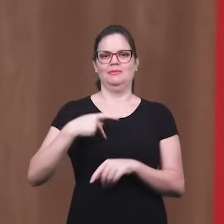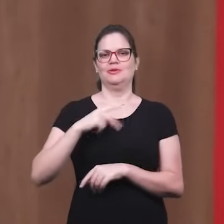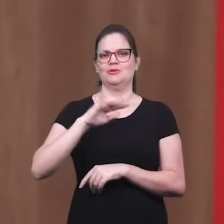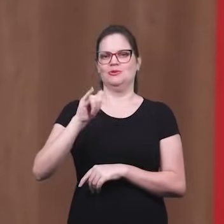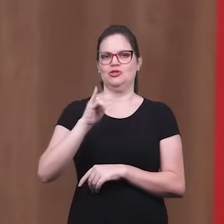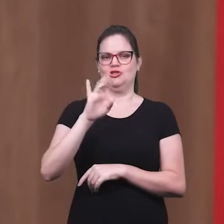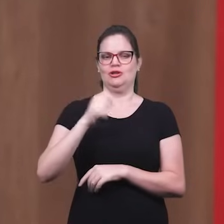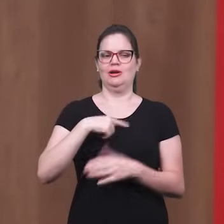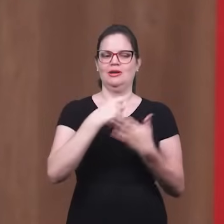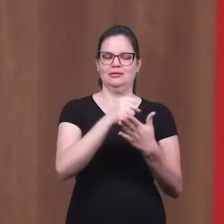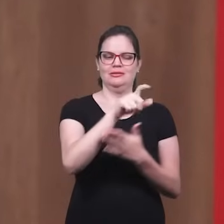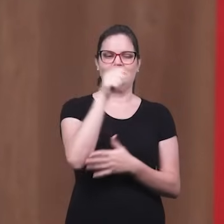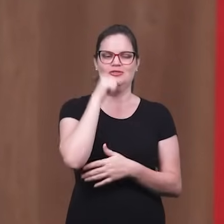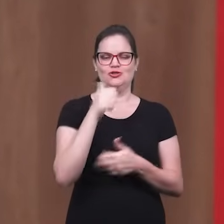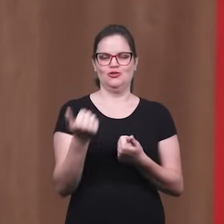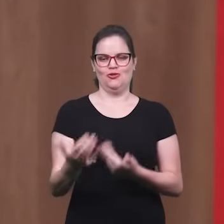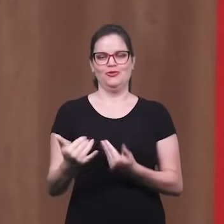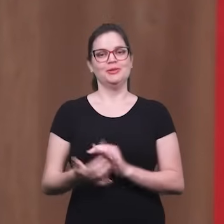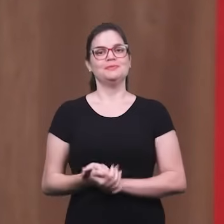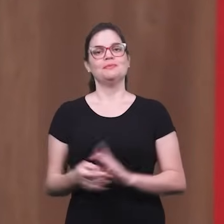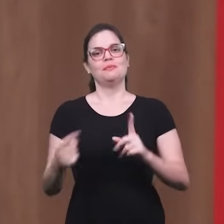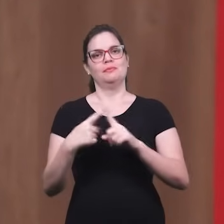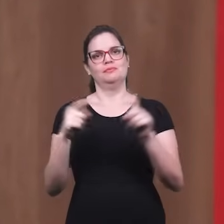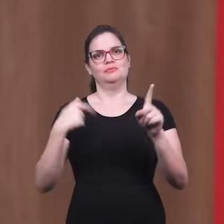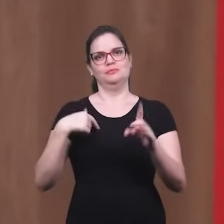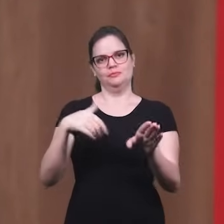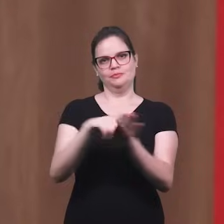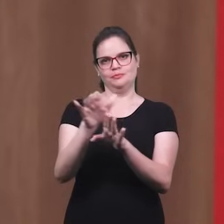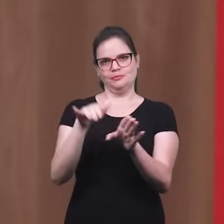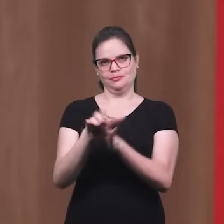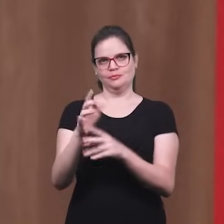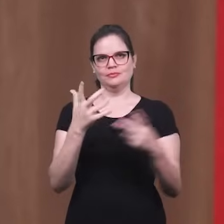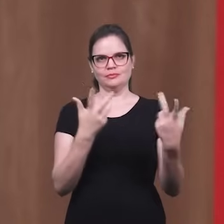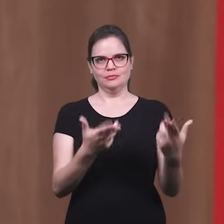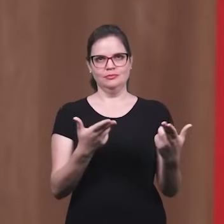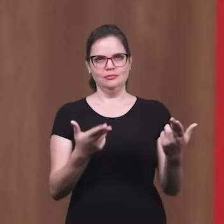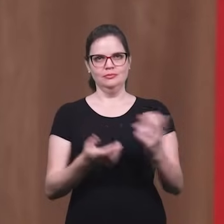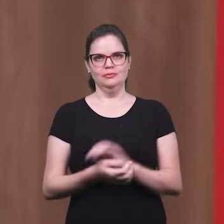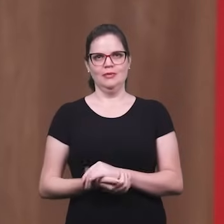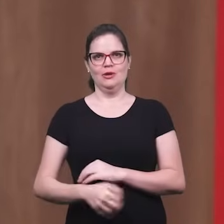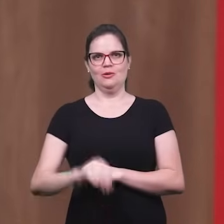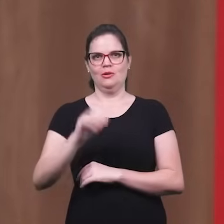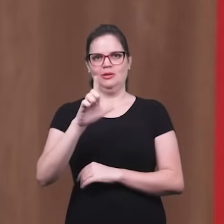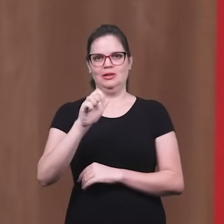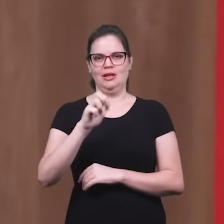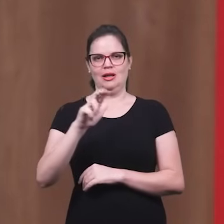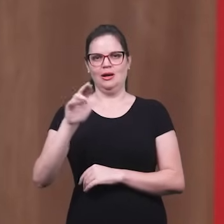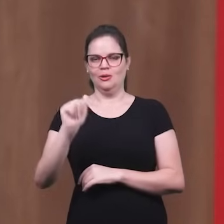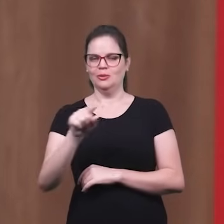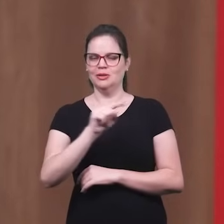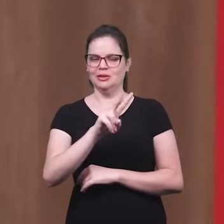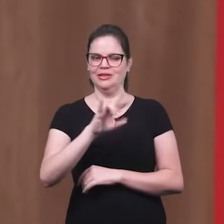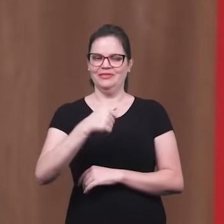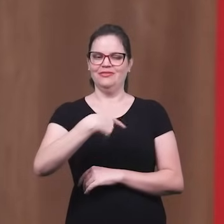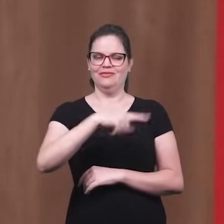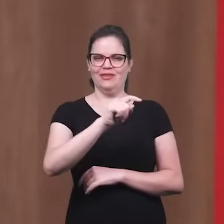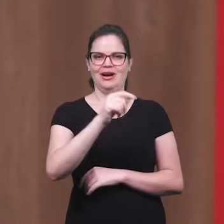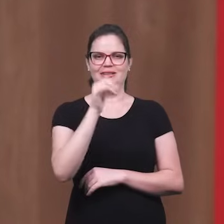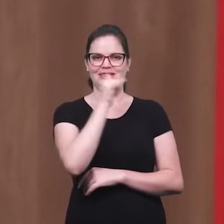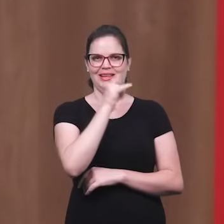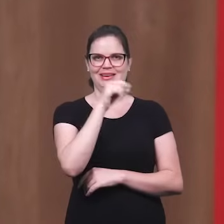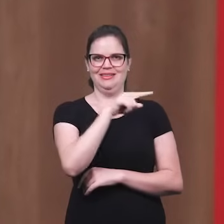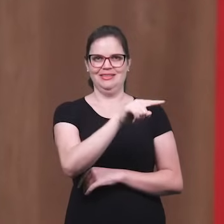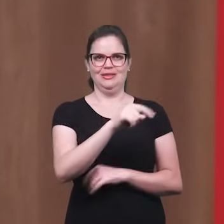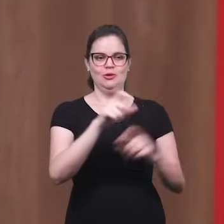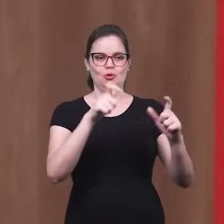assistência. O meu conselho, assim, no caso de uma situação como a de Laura Victoria, que